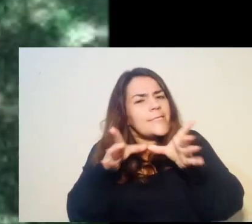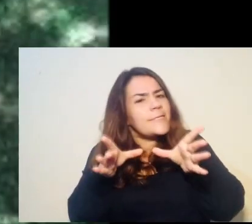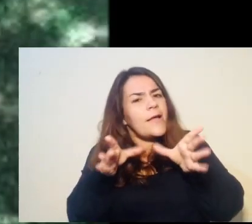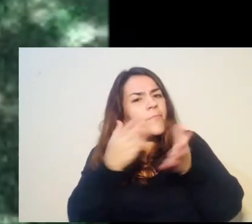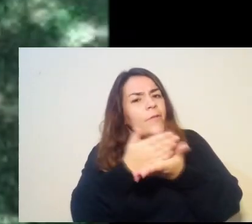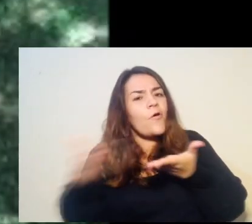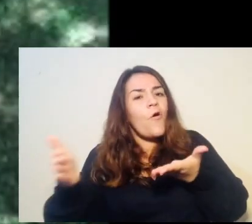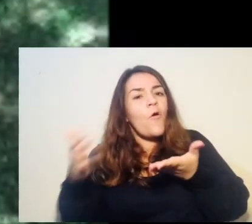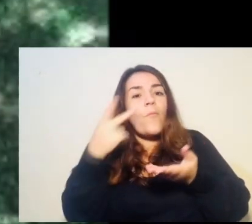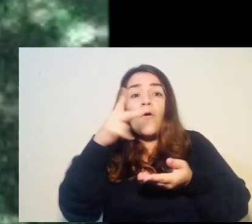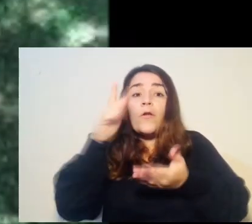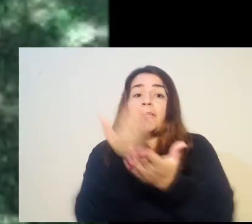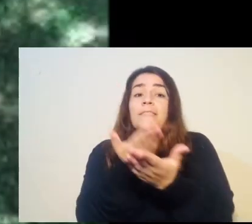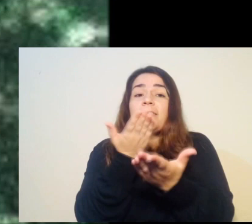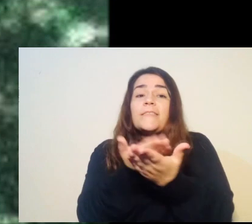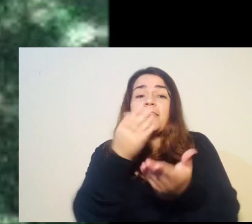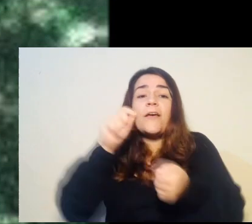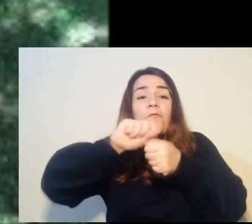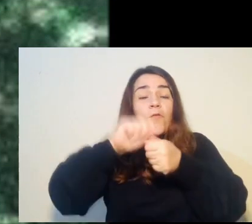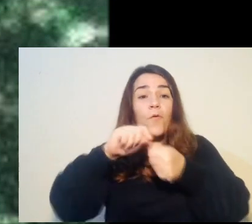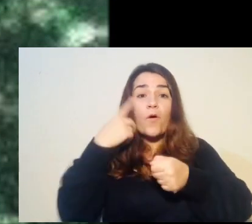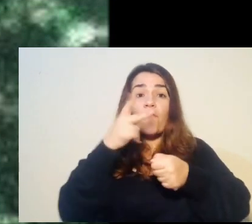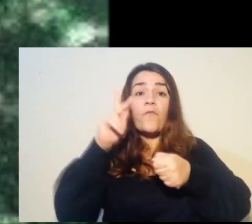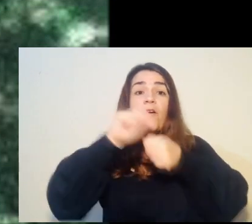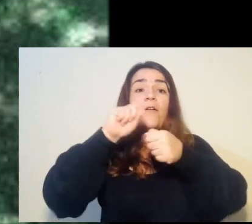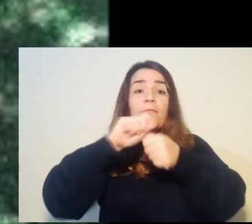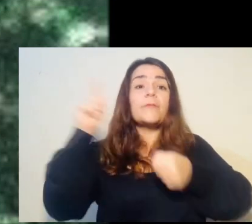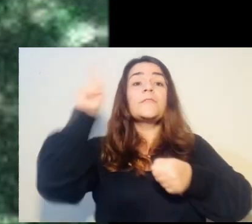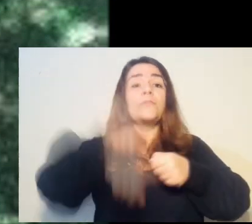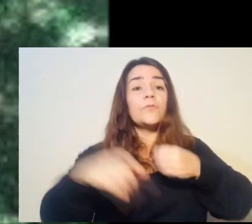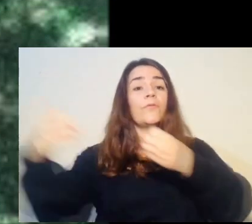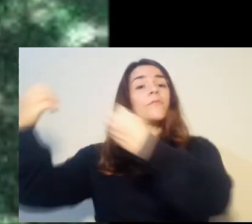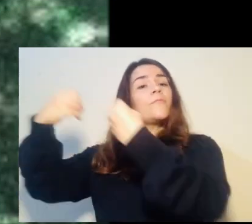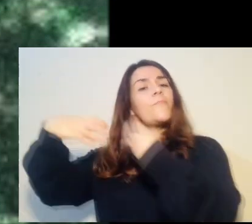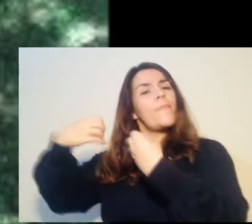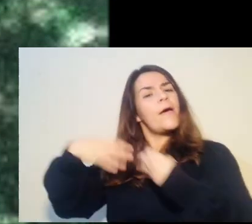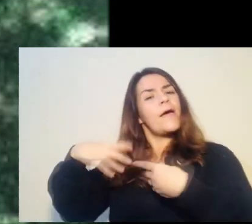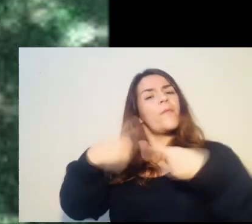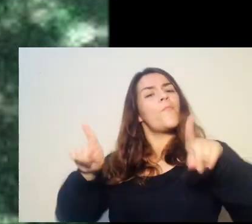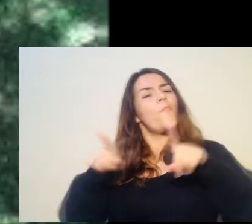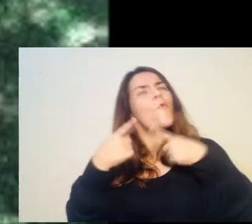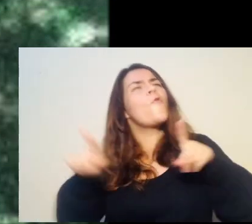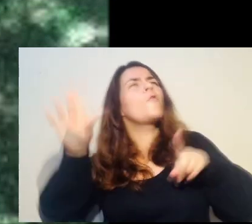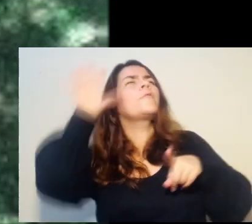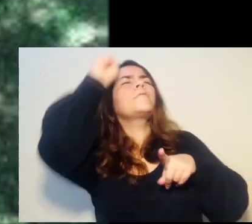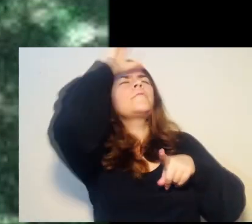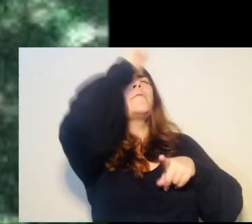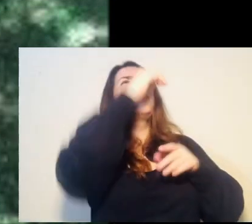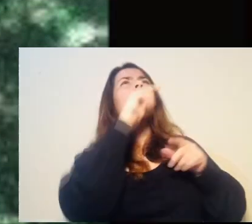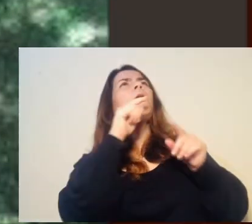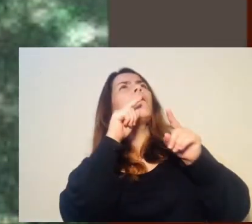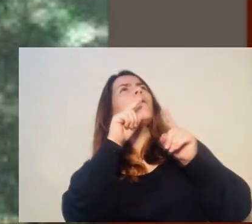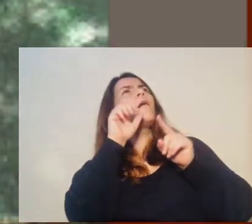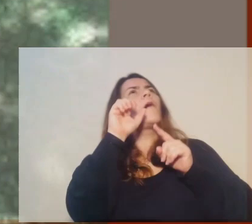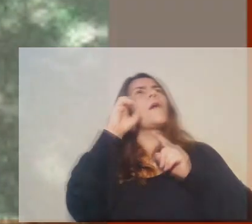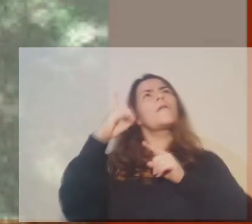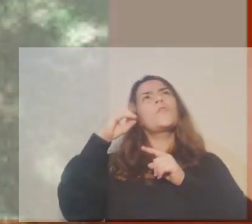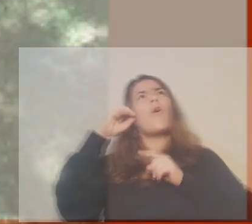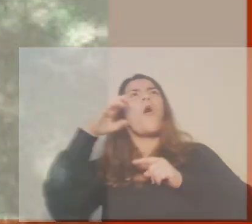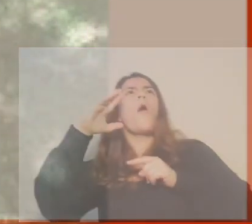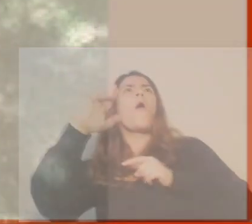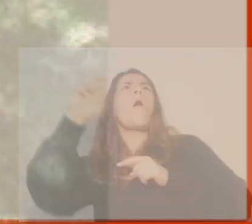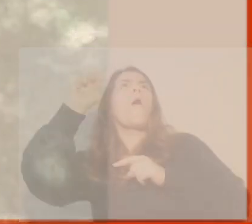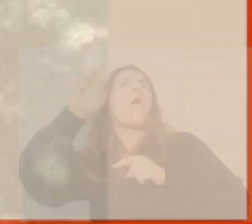mais simples para iniciarmos os nossos estudos, uma vez que somos ensinados musicalmente nessas escalas